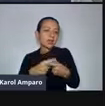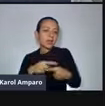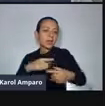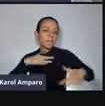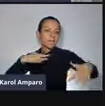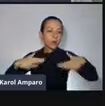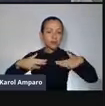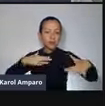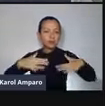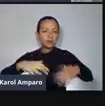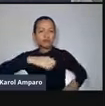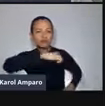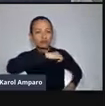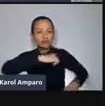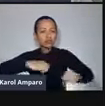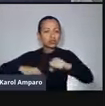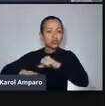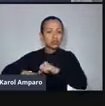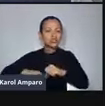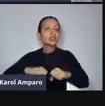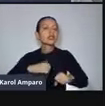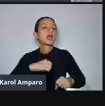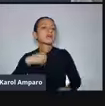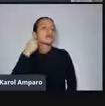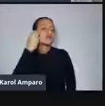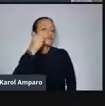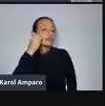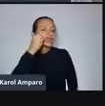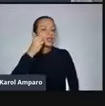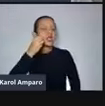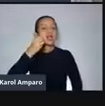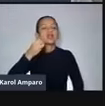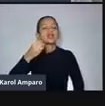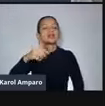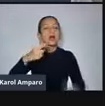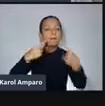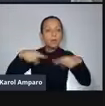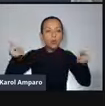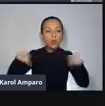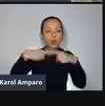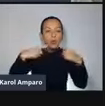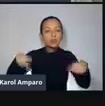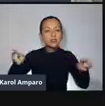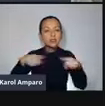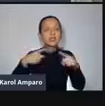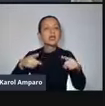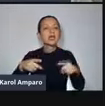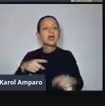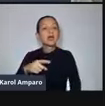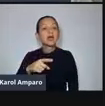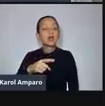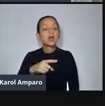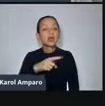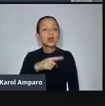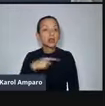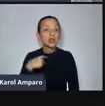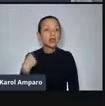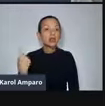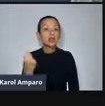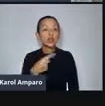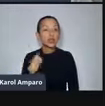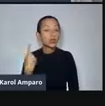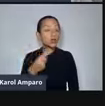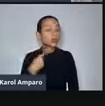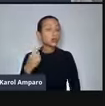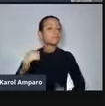movimentação, todo o vivenciar corporalmente dentro da nossa musicalidade, uma série de coisas. Nós somos grandes demais e ainda não sabemos.